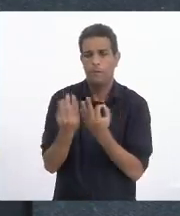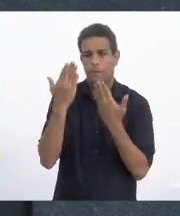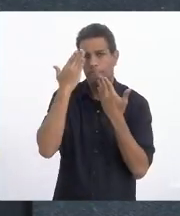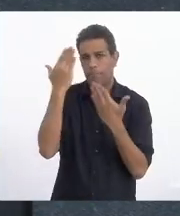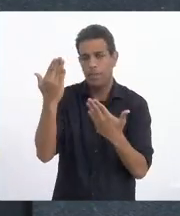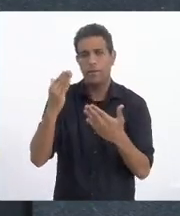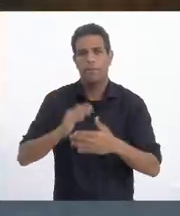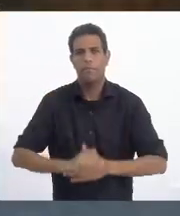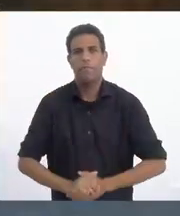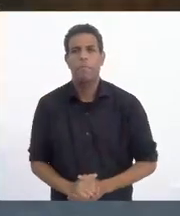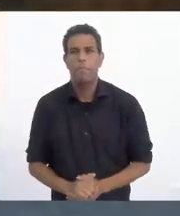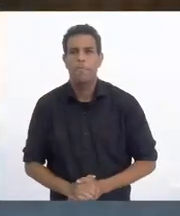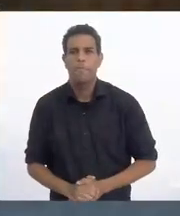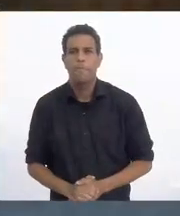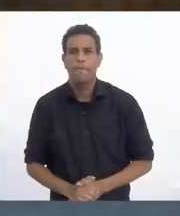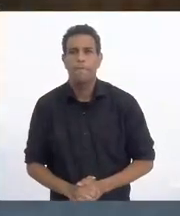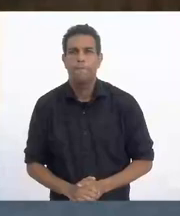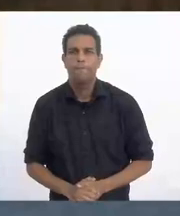obrigada. Obrigado.